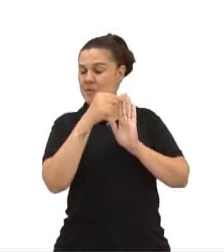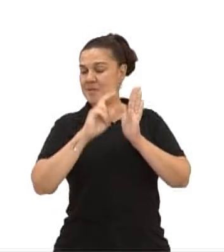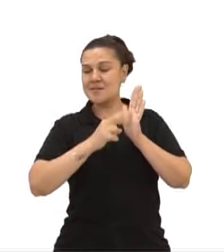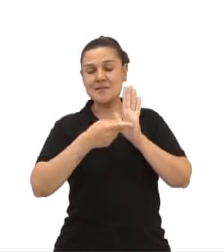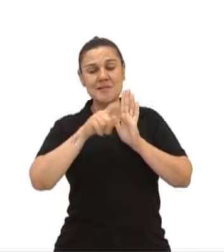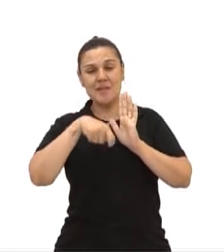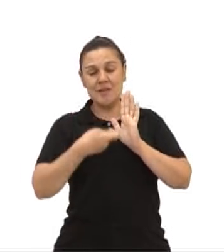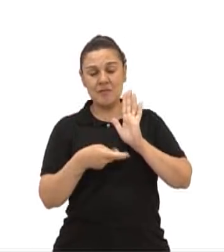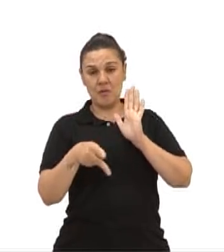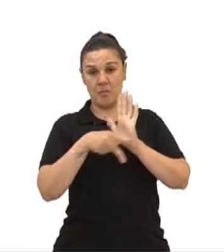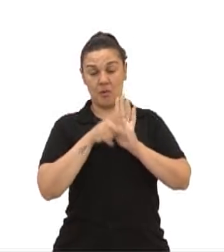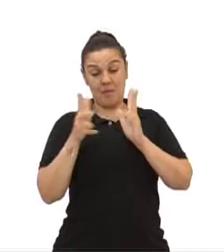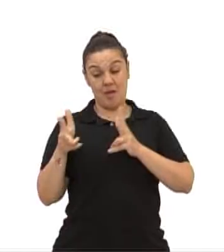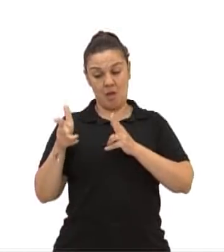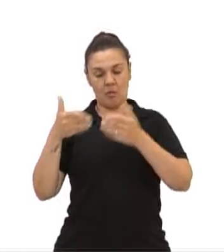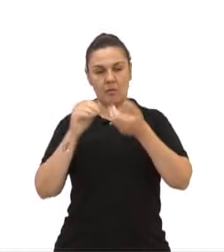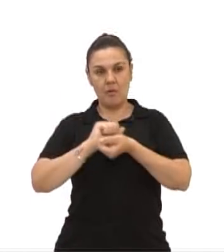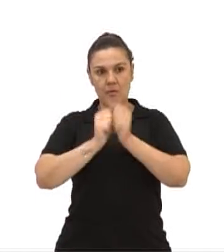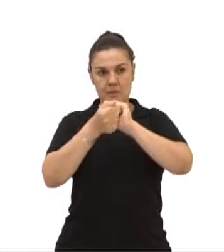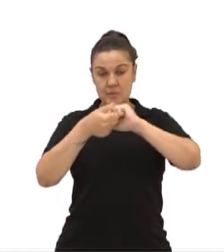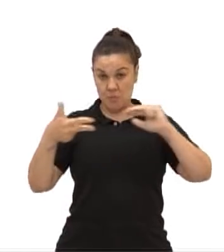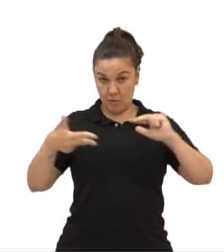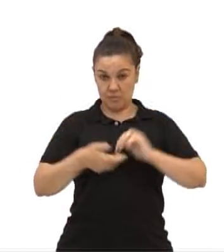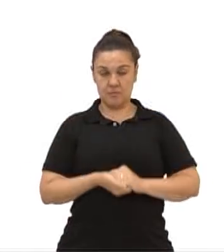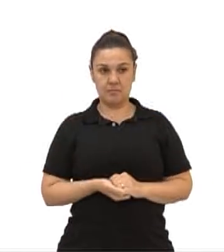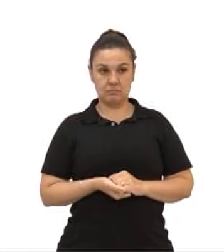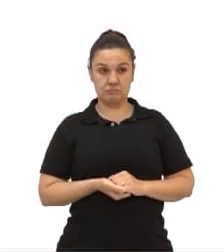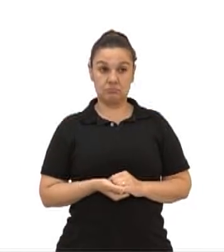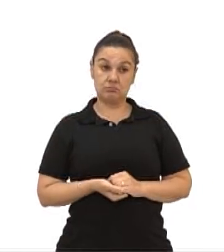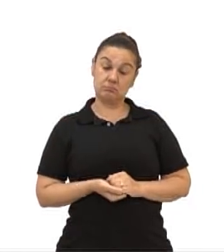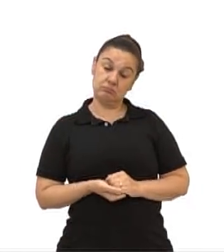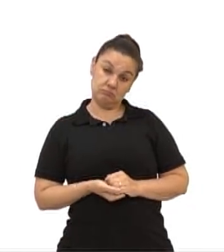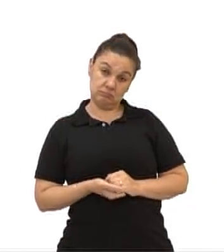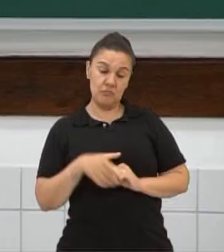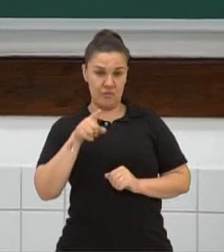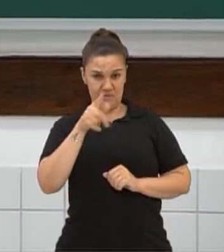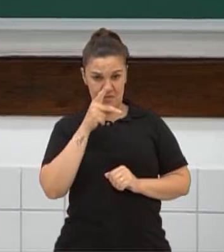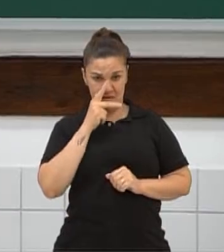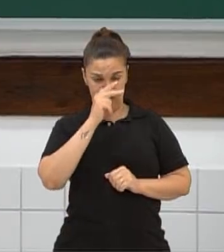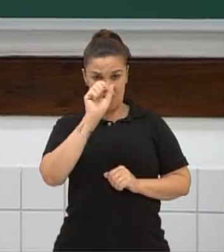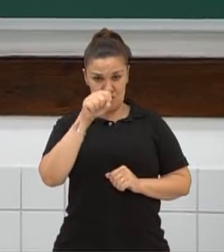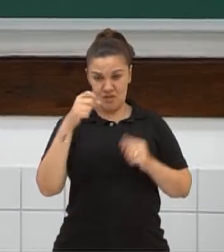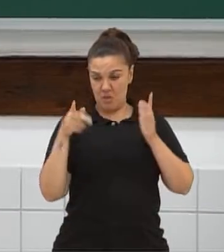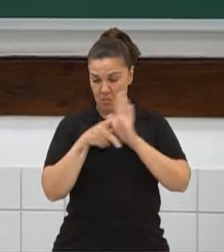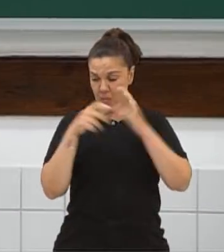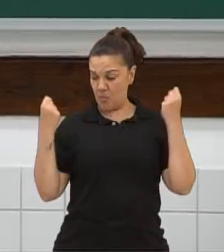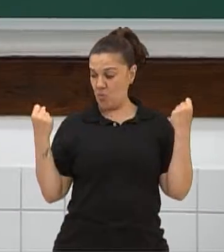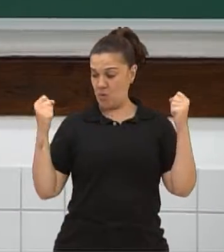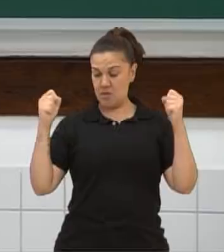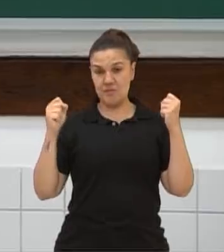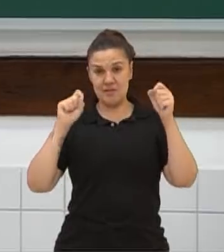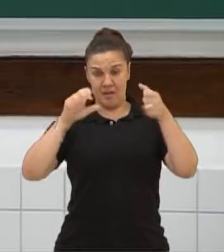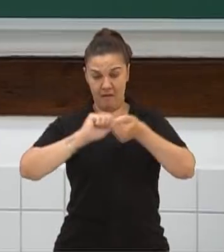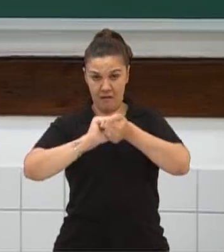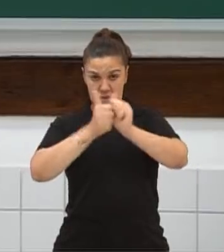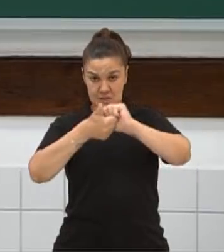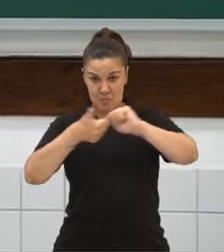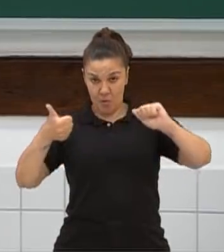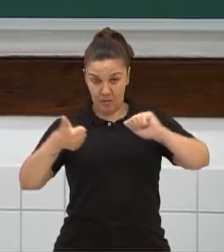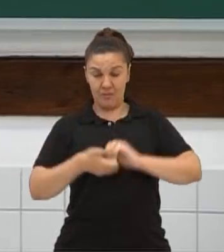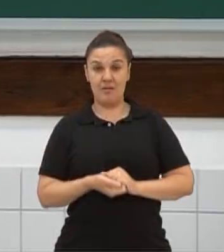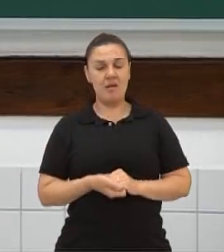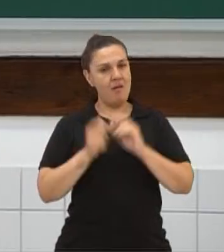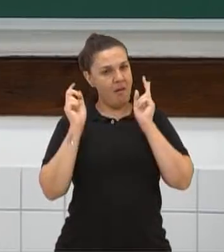Educação Física é sinônimo de esporte? Pergunta, será que Educação Física é sinônimo de esporte? Se a gente fala Educação Física